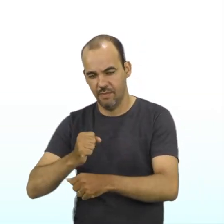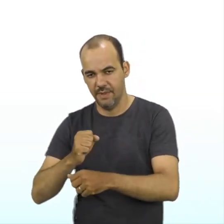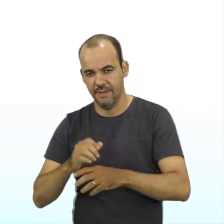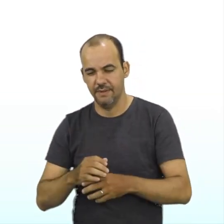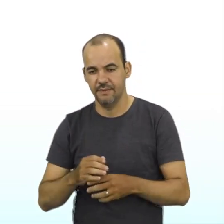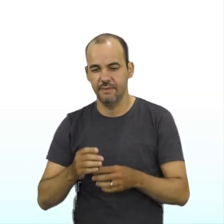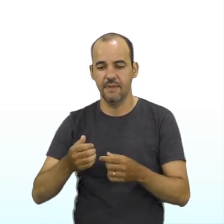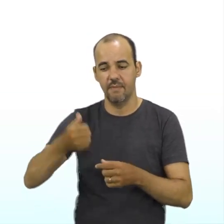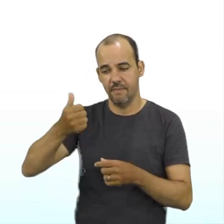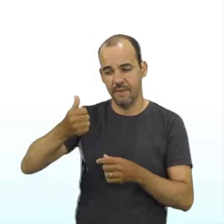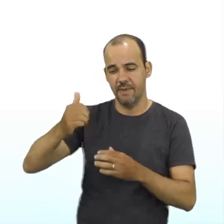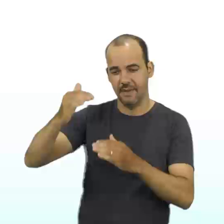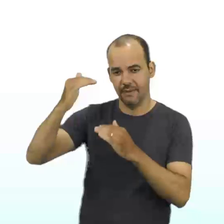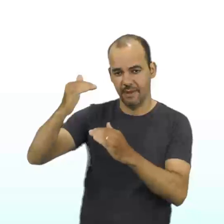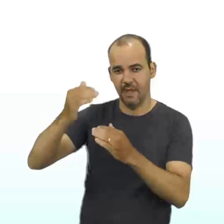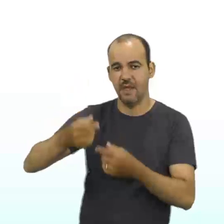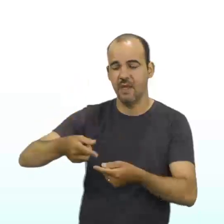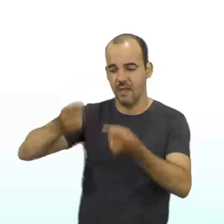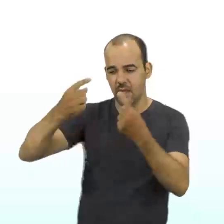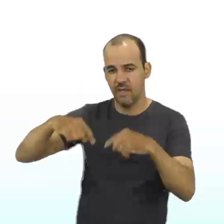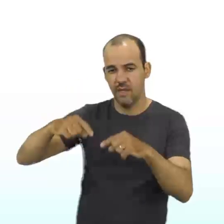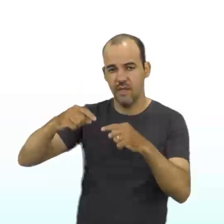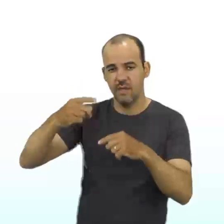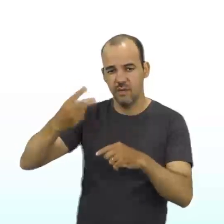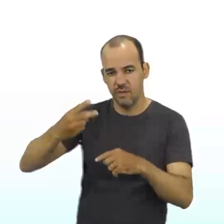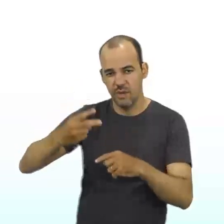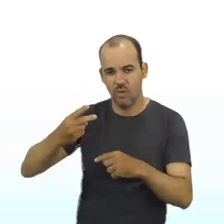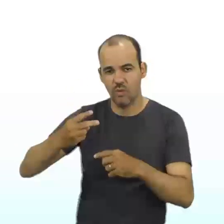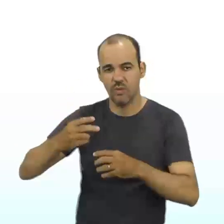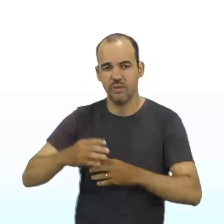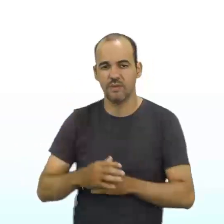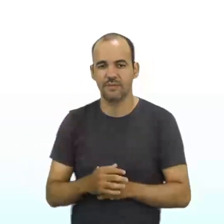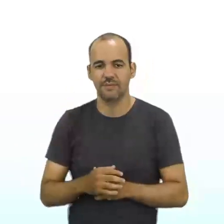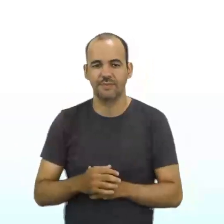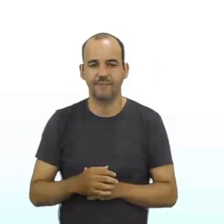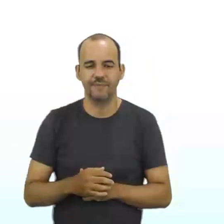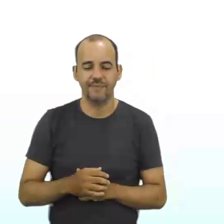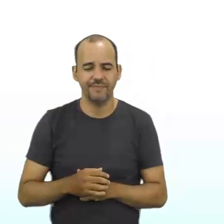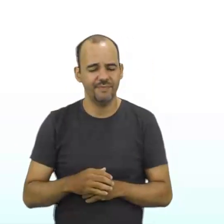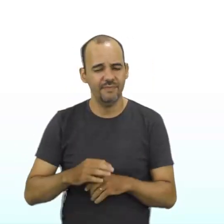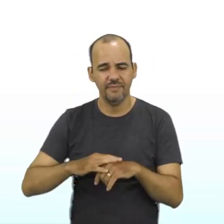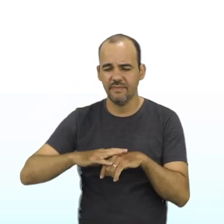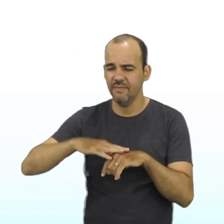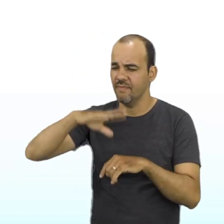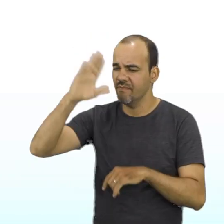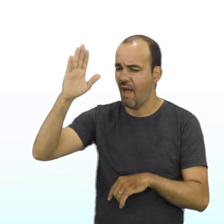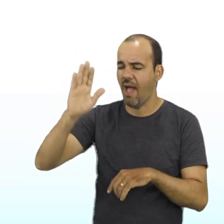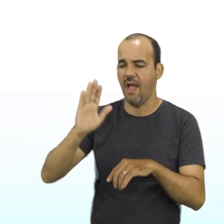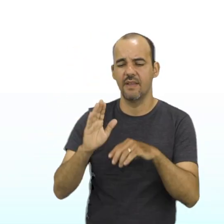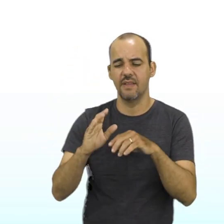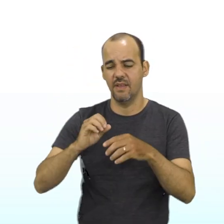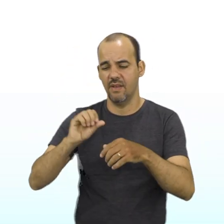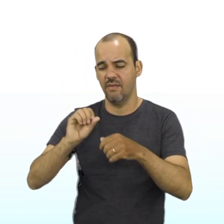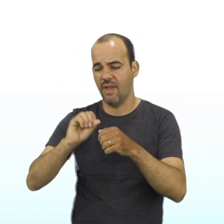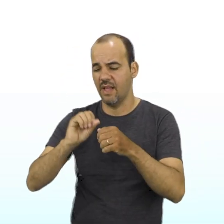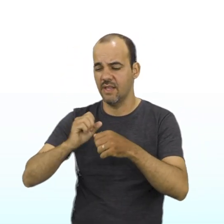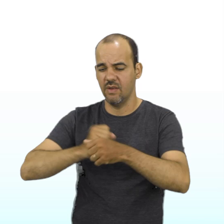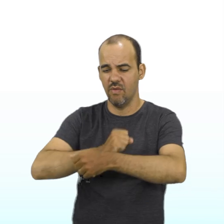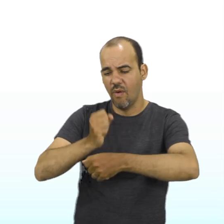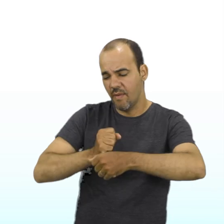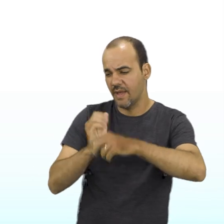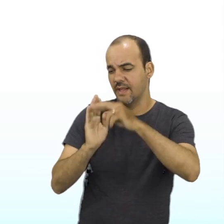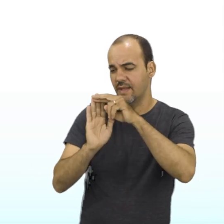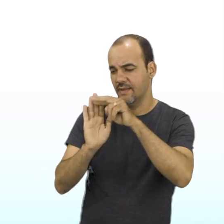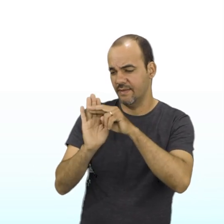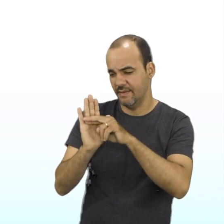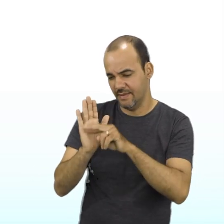segunda parte, que ele diz, são más que receitas. Então é mais que receitas. E isso é uma afirmação,